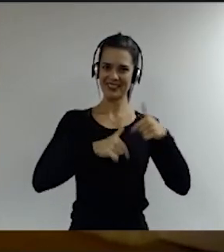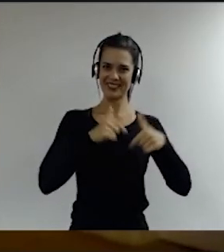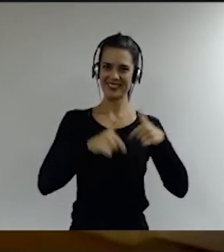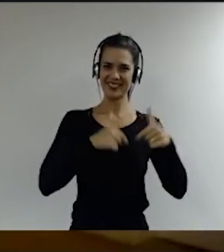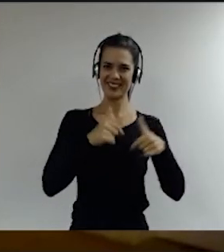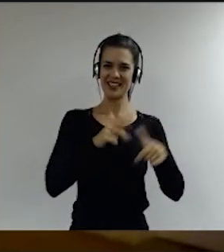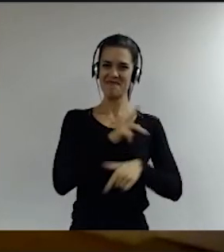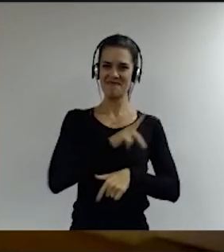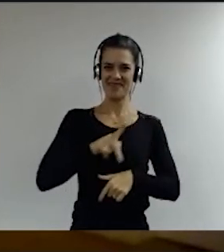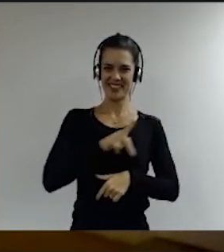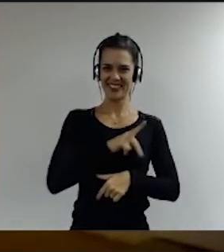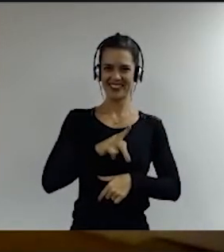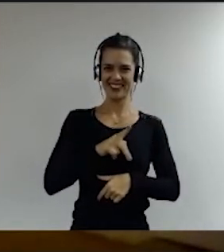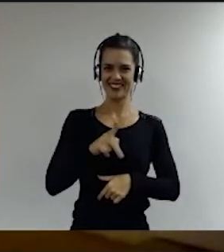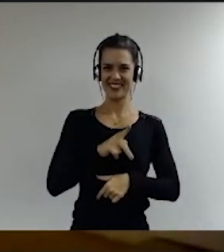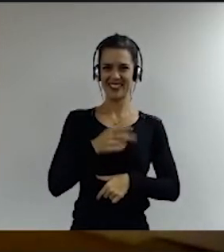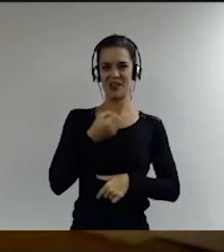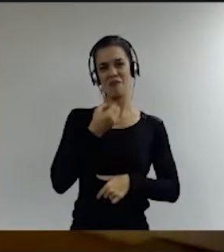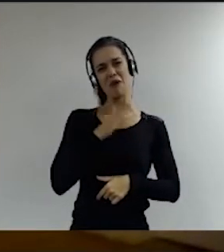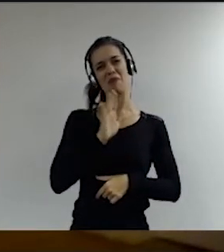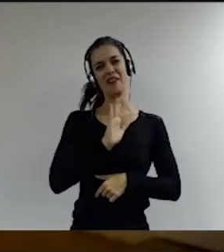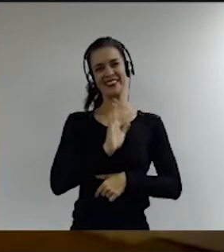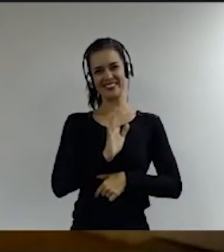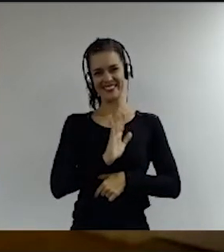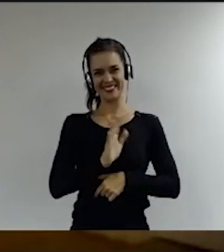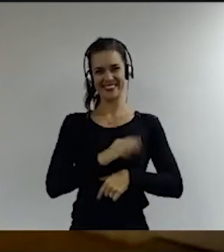do presidente. Uma boa despedida.